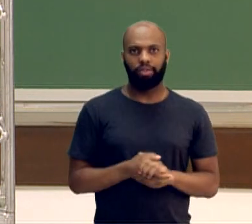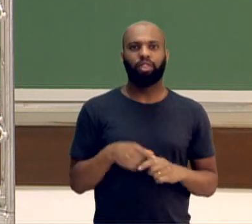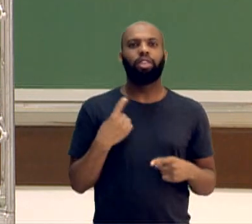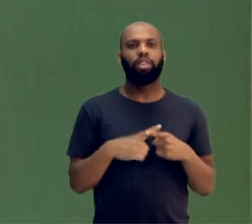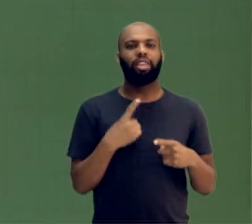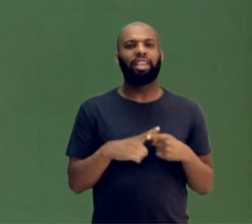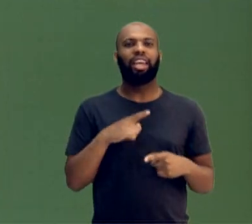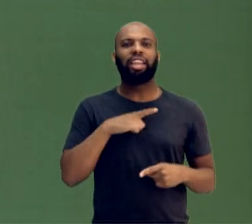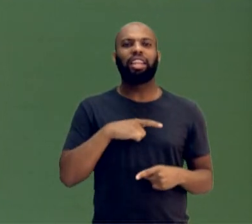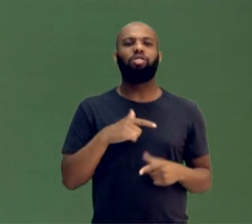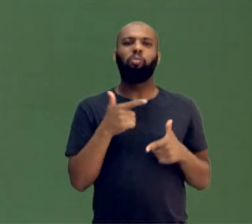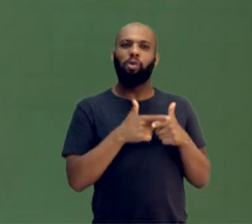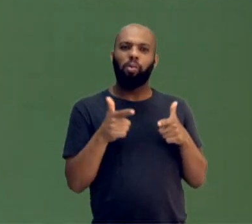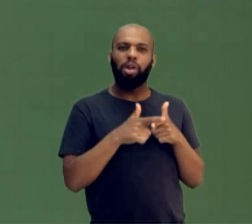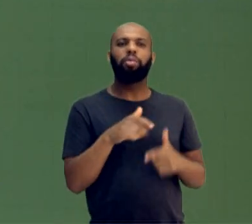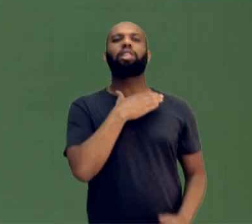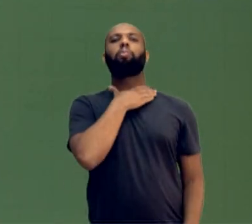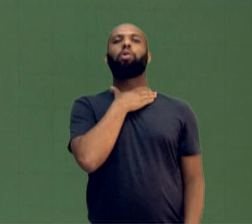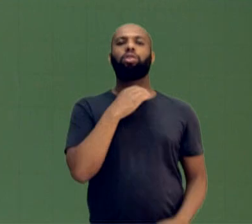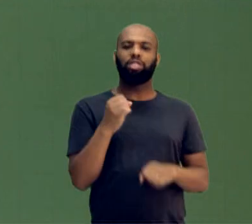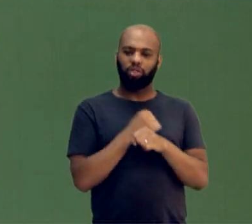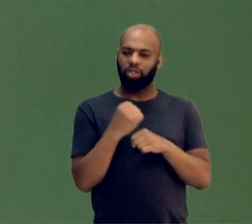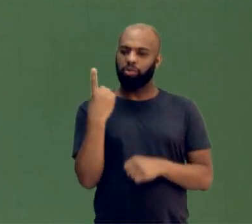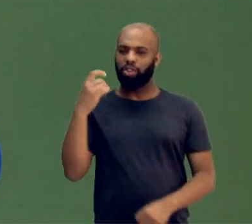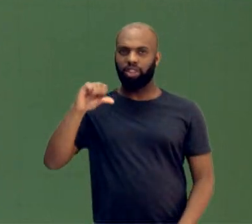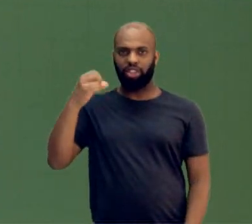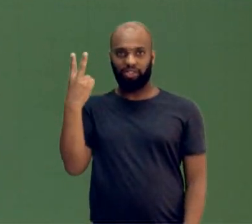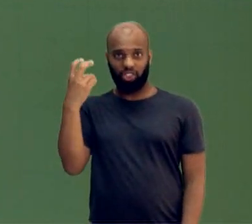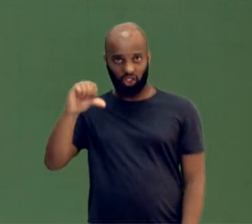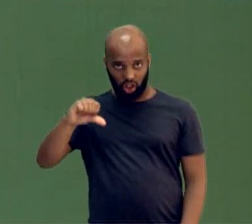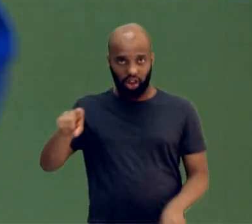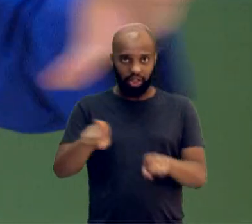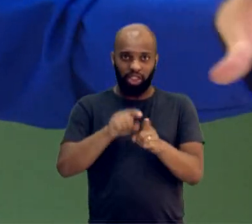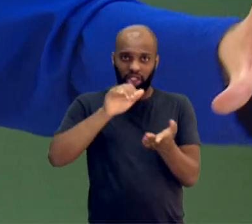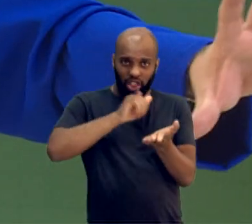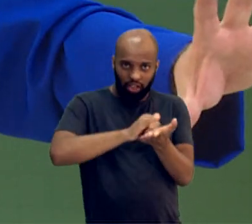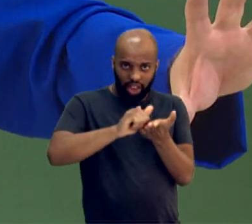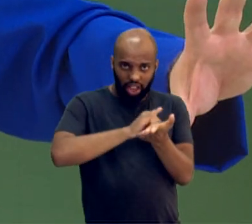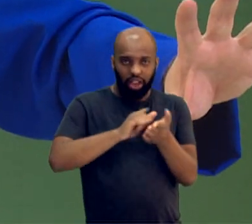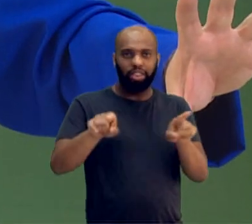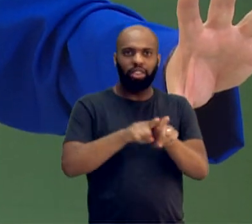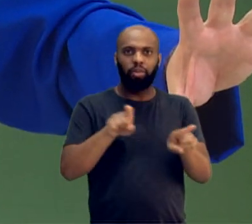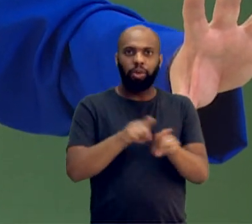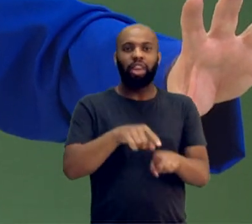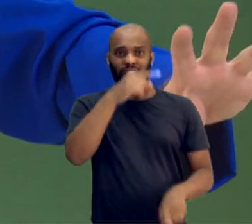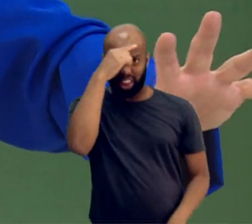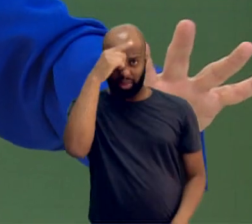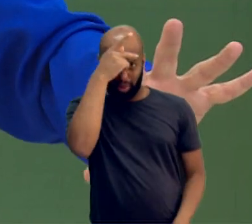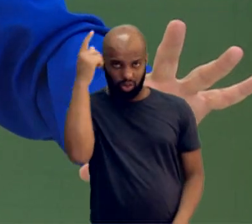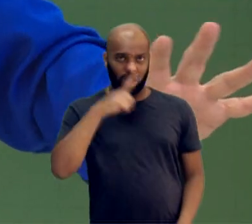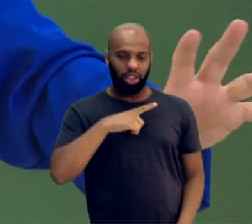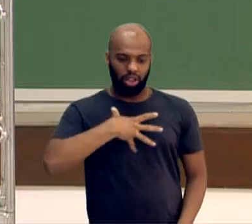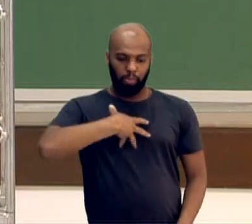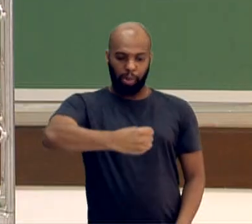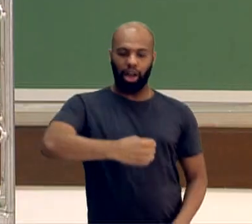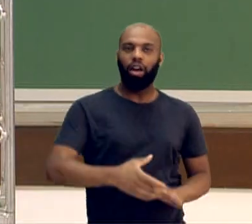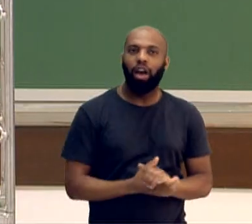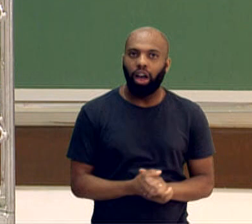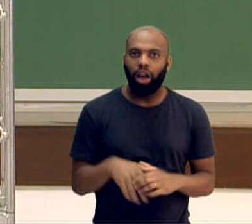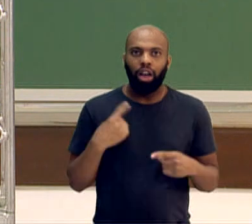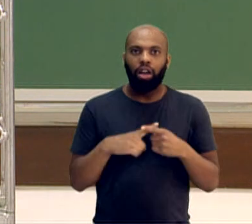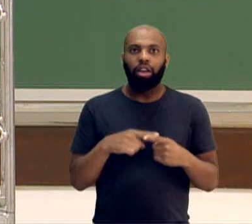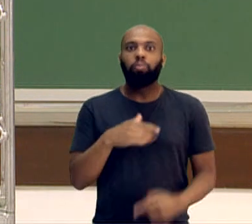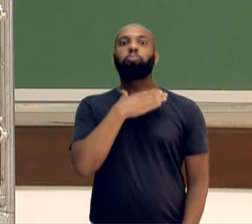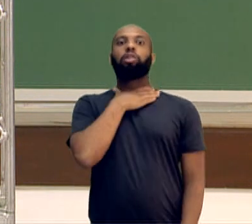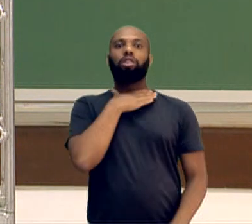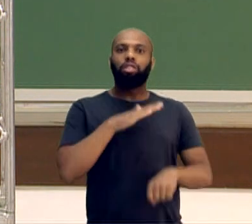cometendo suicídio, né, quantas empresas faliram, e quando tem uma crise dessa, ela se perpassa para o globo. Né? Uma crise, às vezes, o mundo é global, uma crise